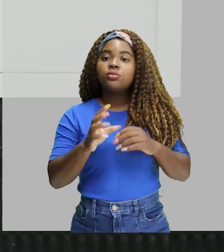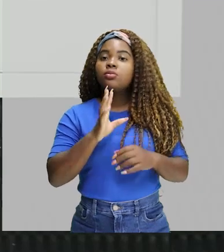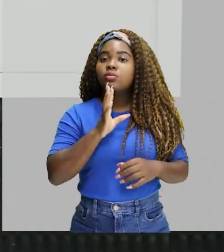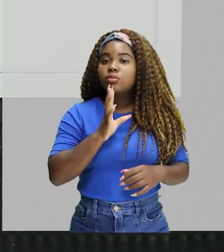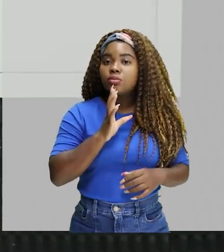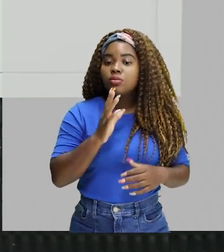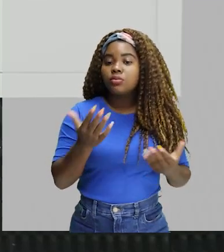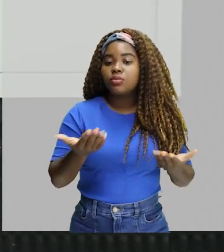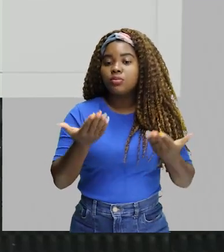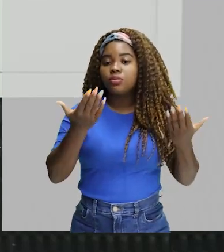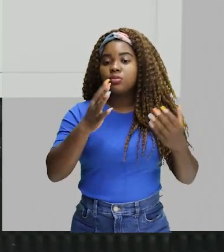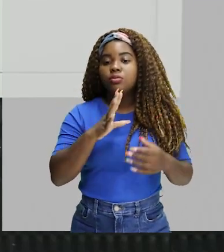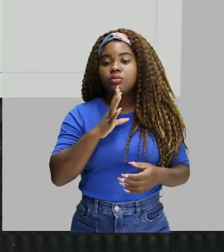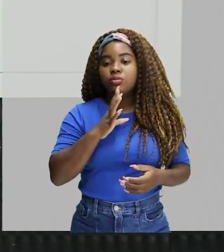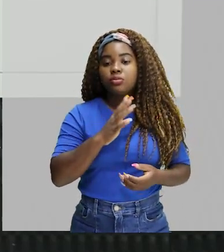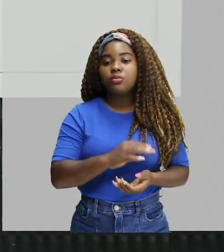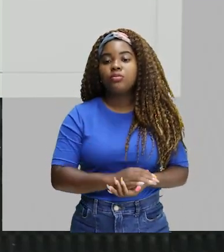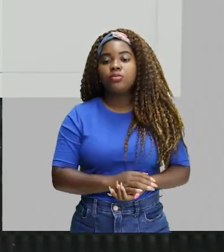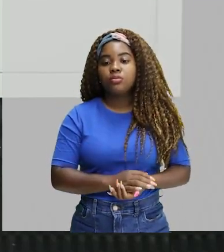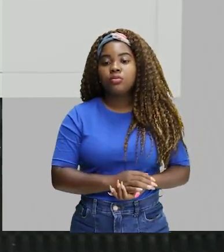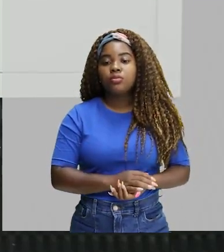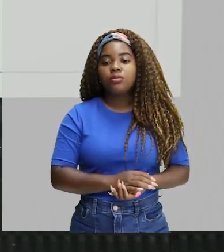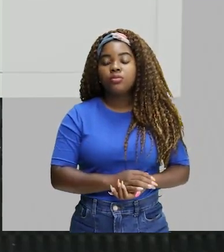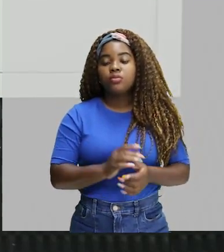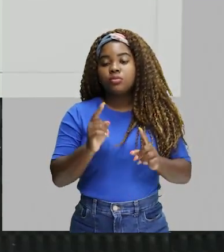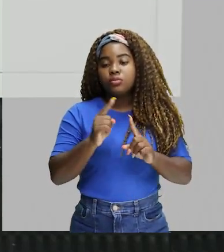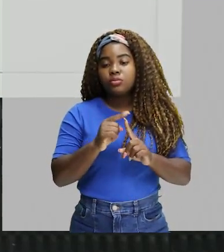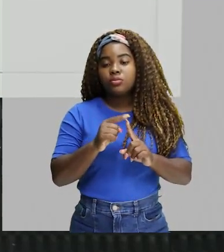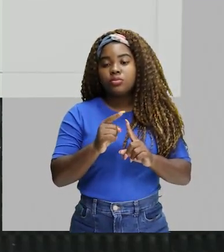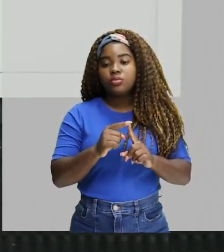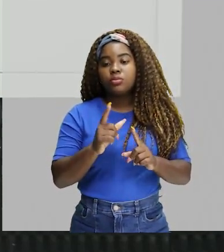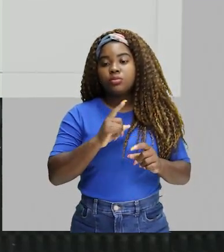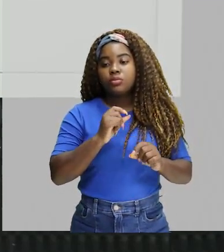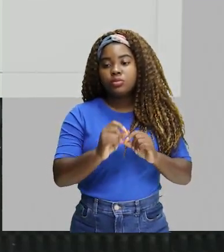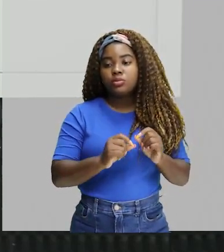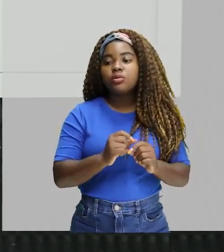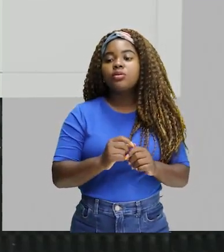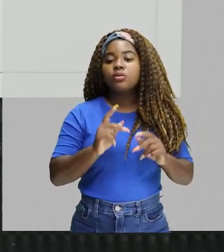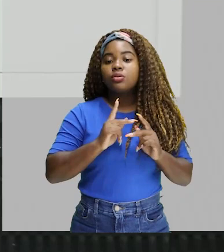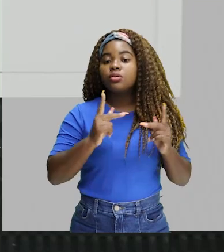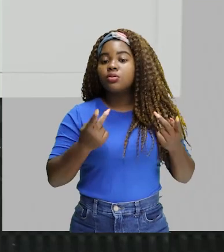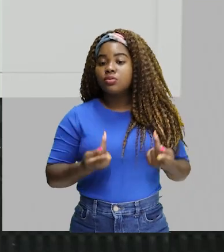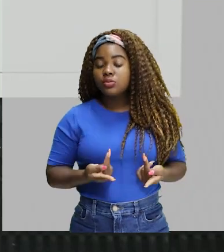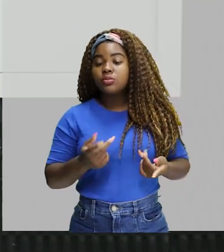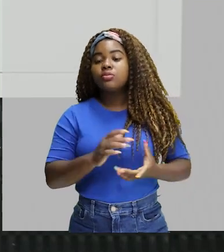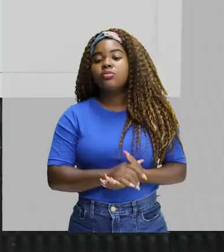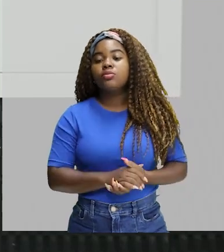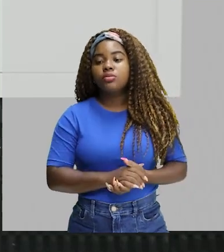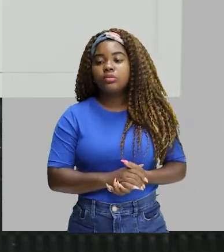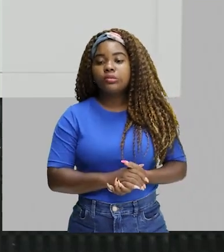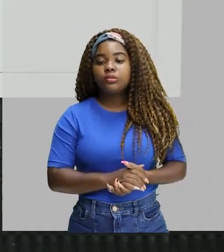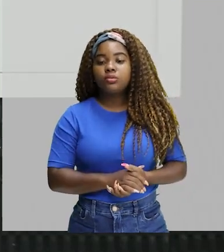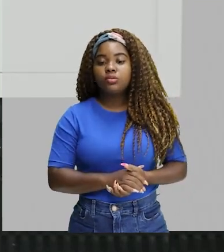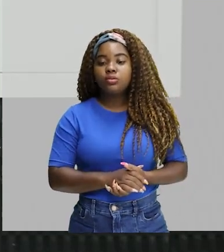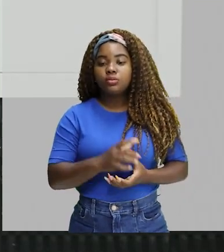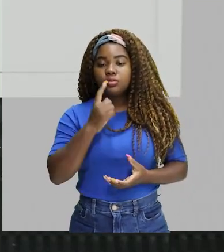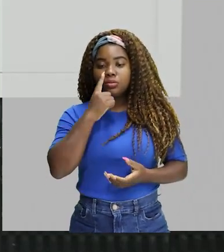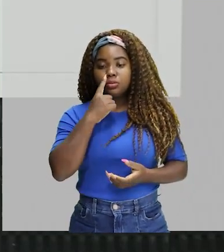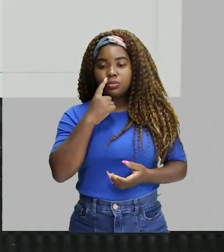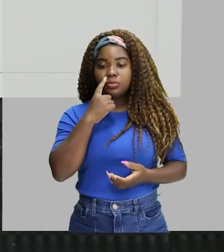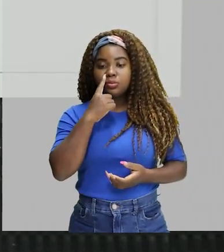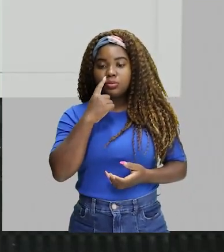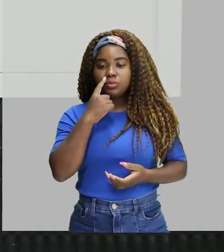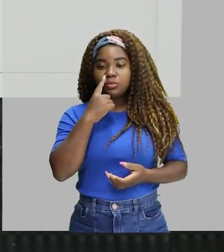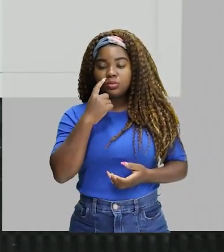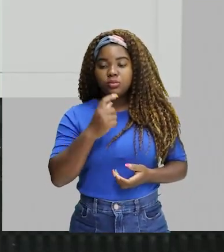a busca pelo conhecimento como o elemento que leva o ser humano a ser pleno. Este conhecimento sobre si mesmo,